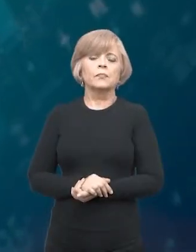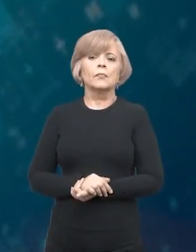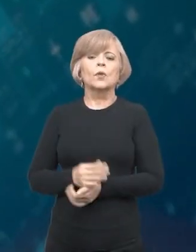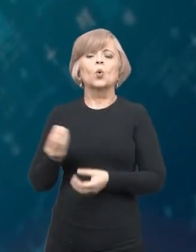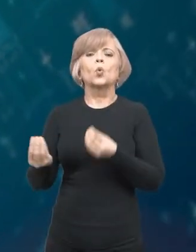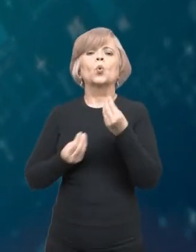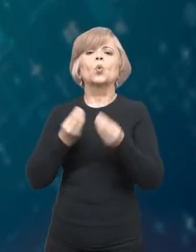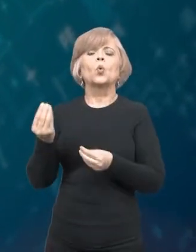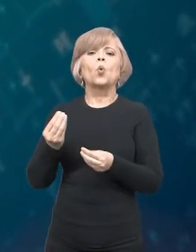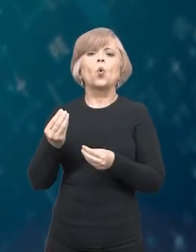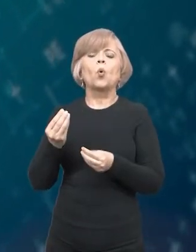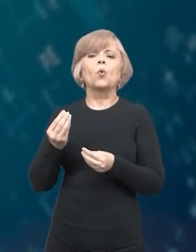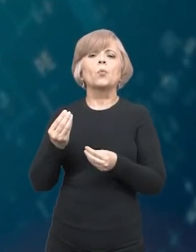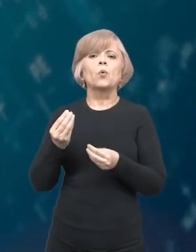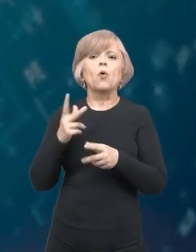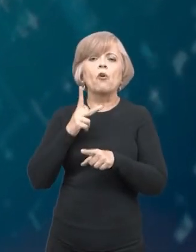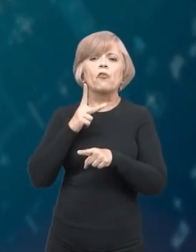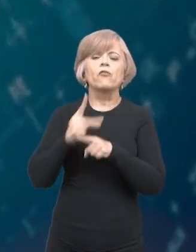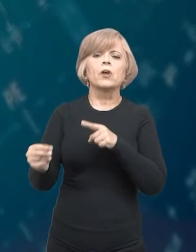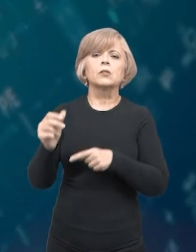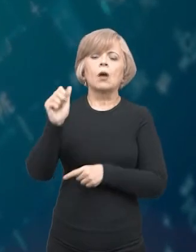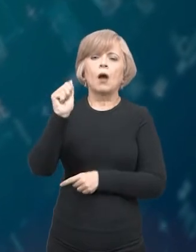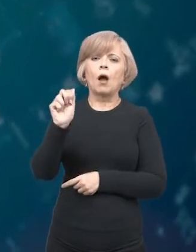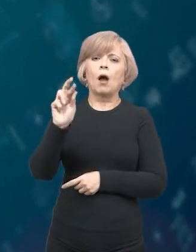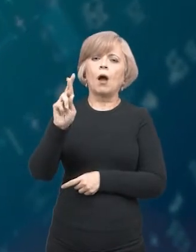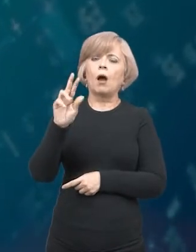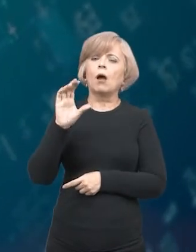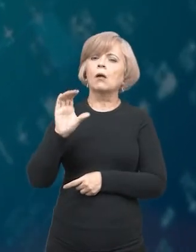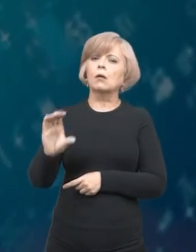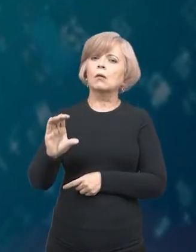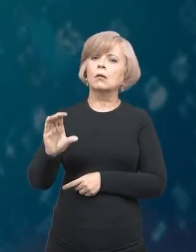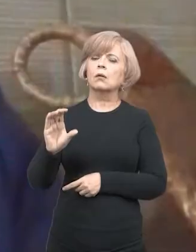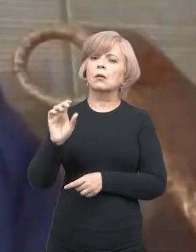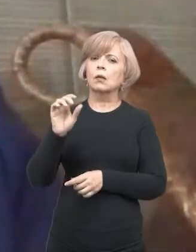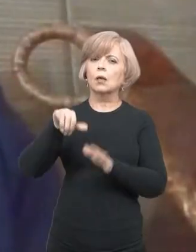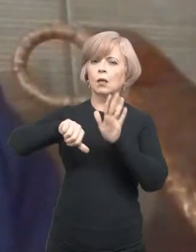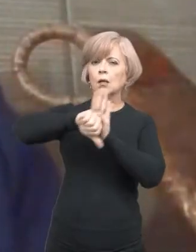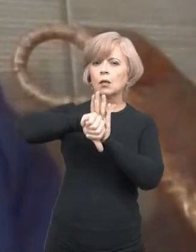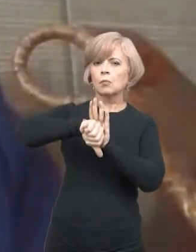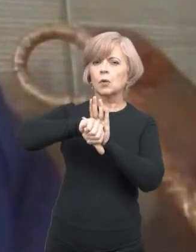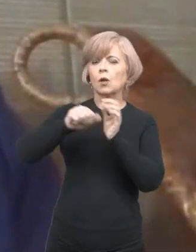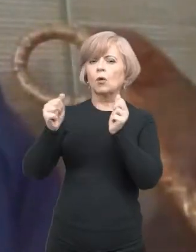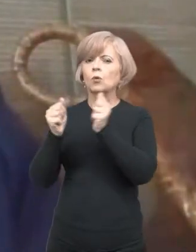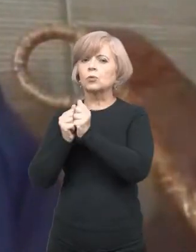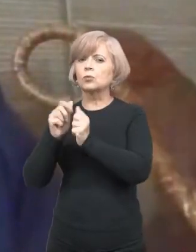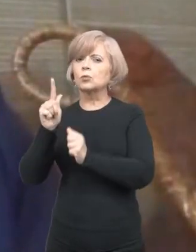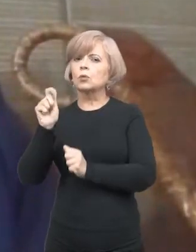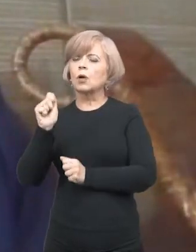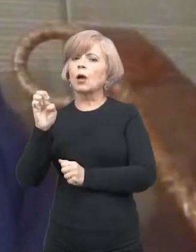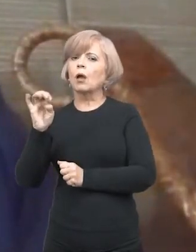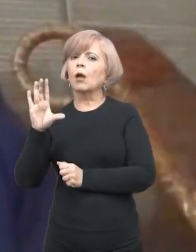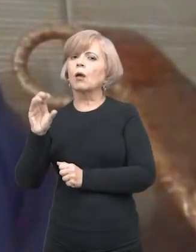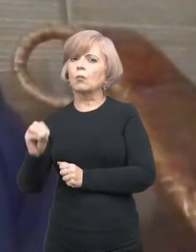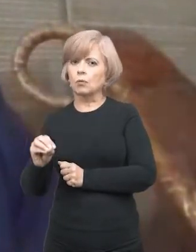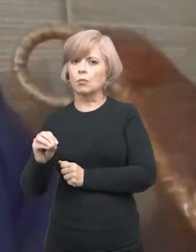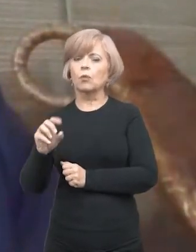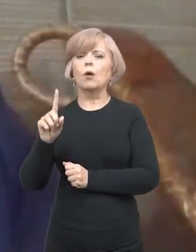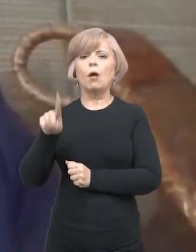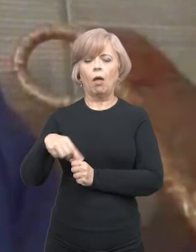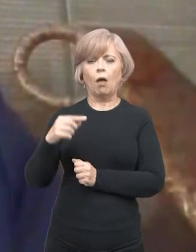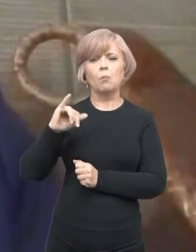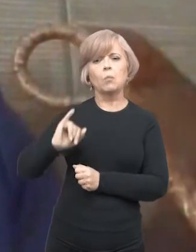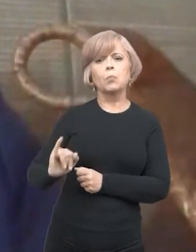vem sendo o trabalho da Arque Criminal em conjunto com o GAECO? É um trabalho muito proveitoso e que